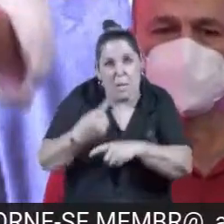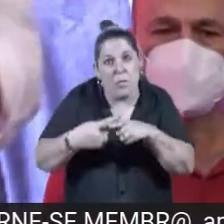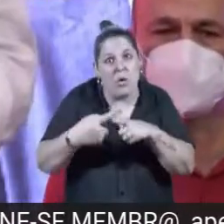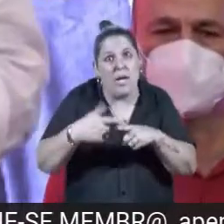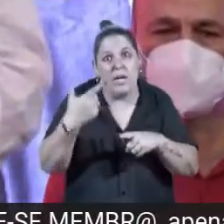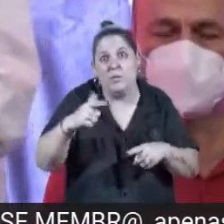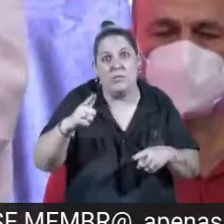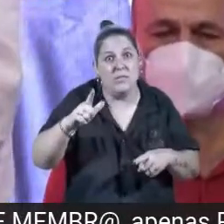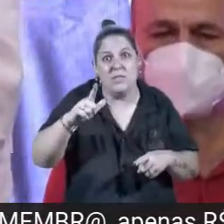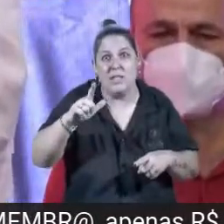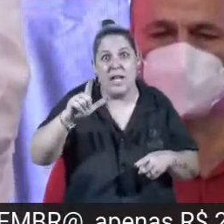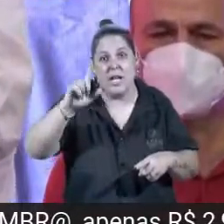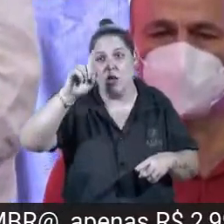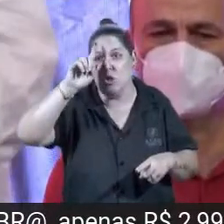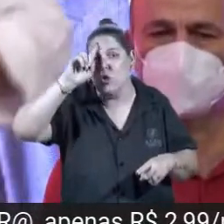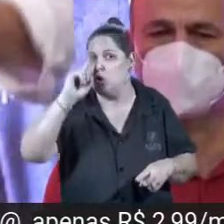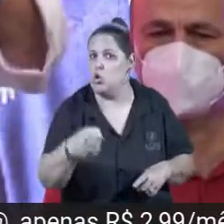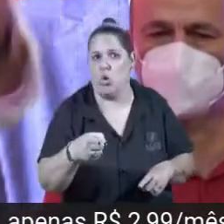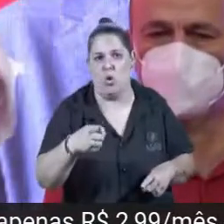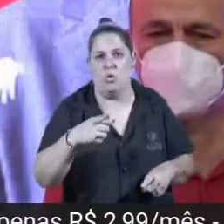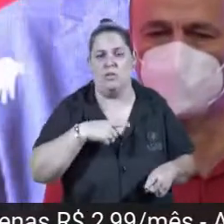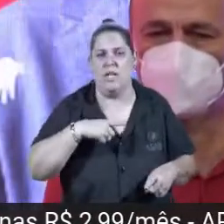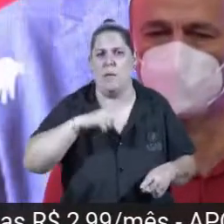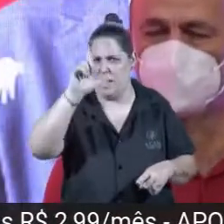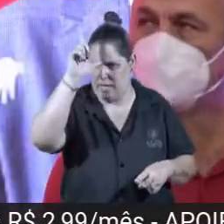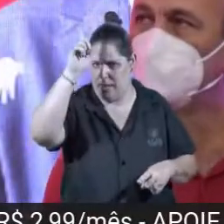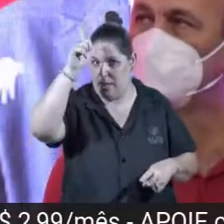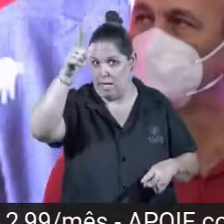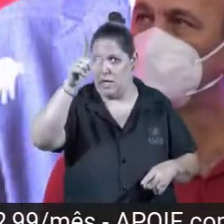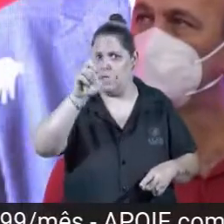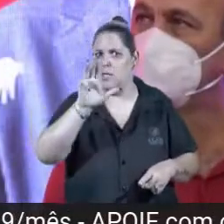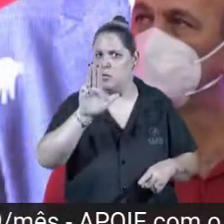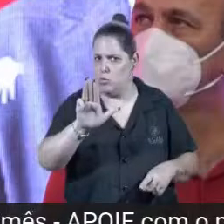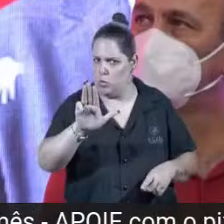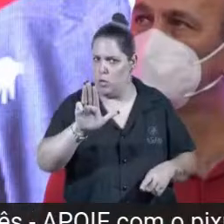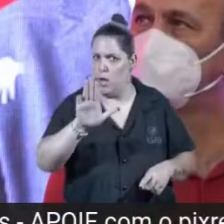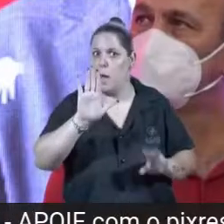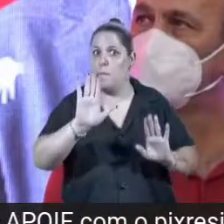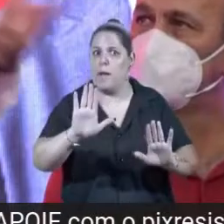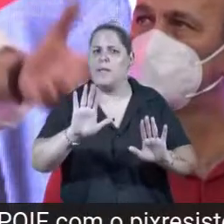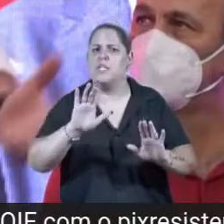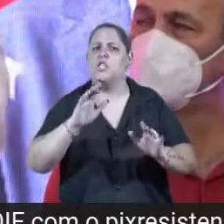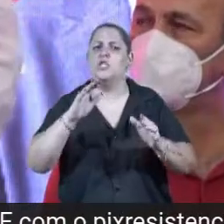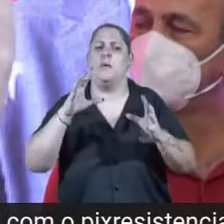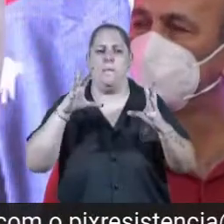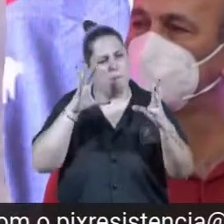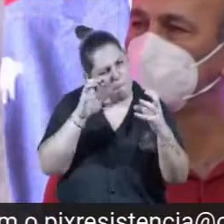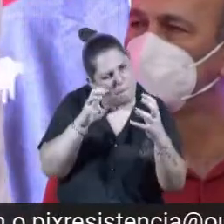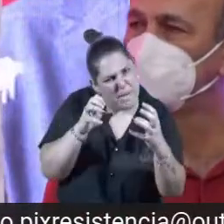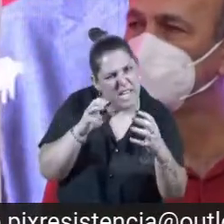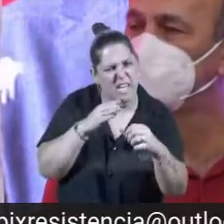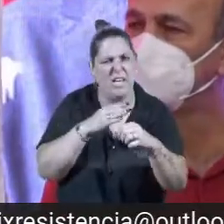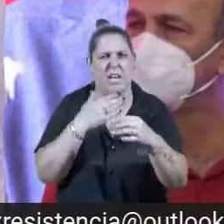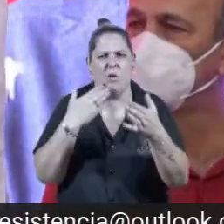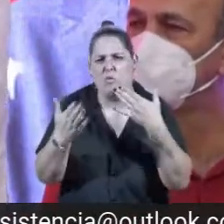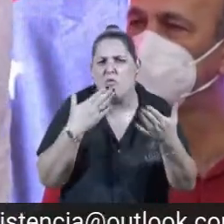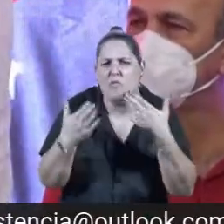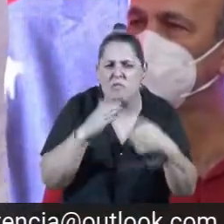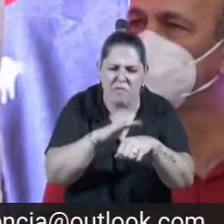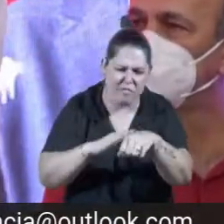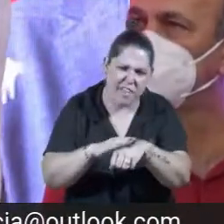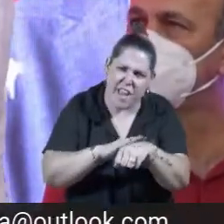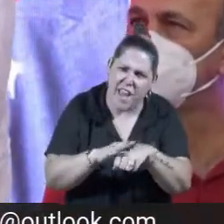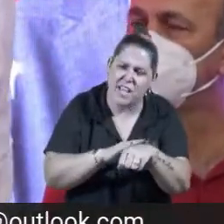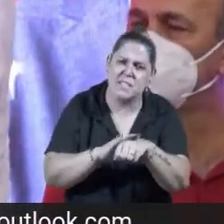liderança maior que a do Lula, mas aqui a gente briga, discute, porque aqui é um campo de fermentação de ideias, mas